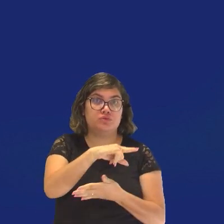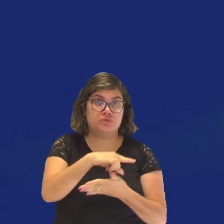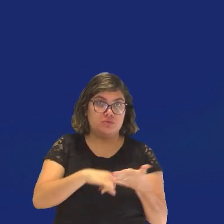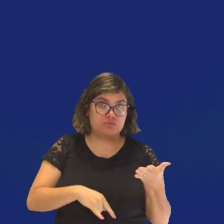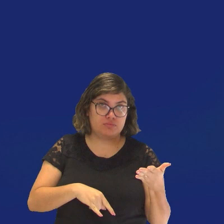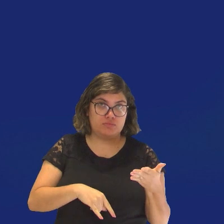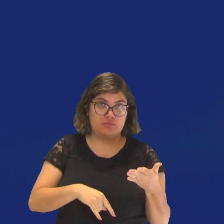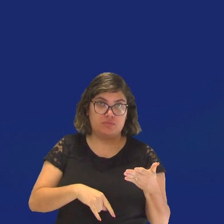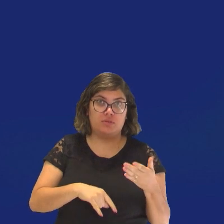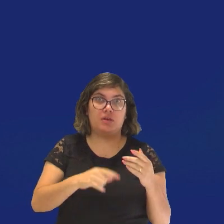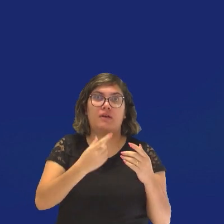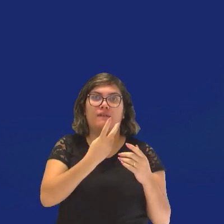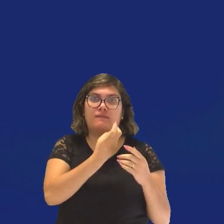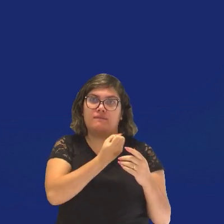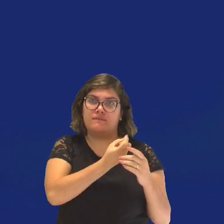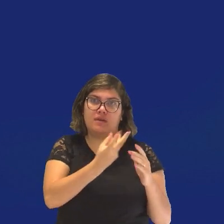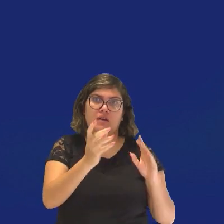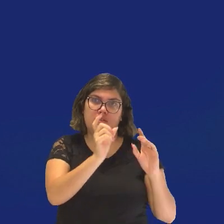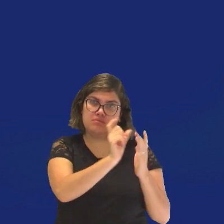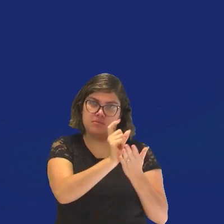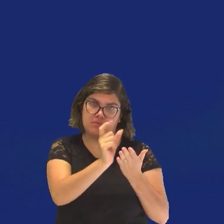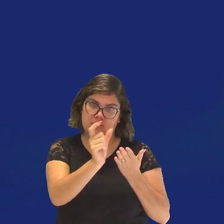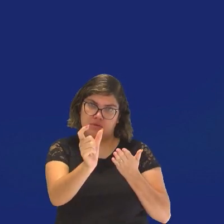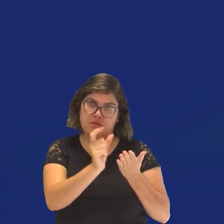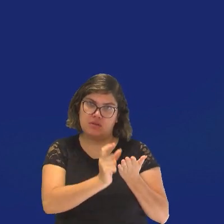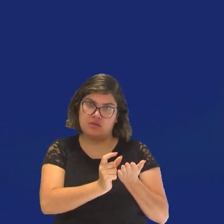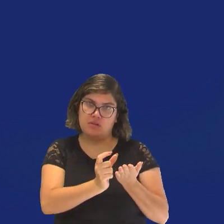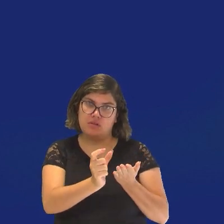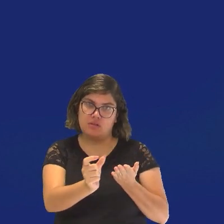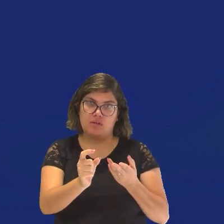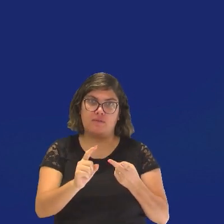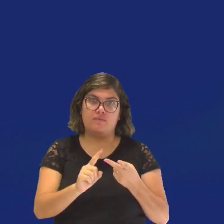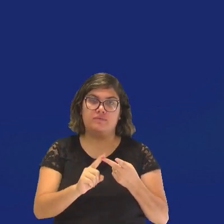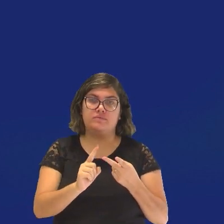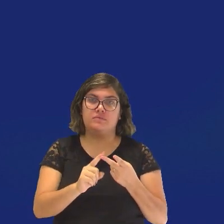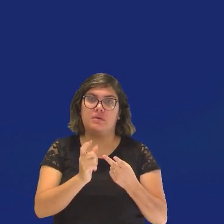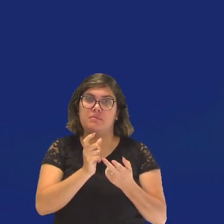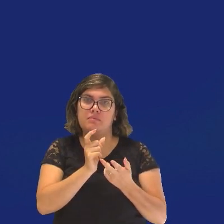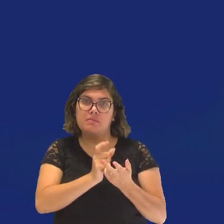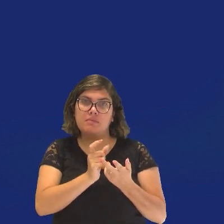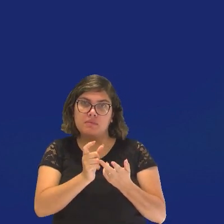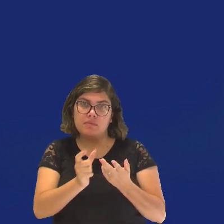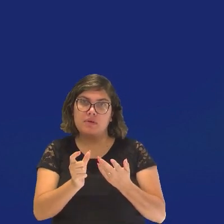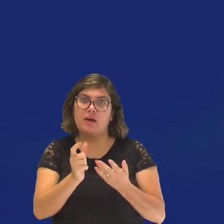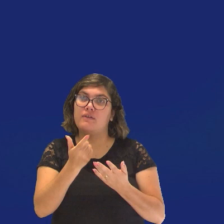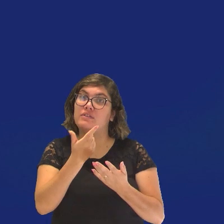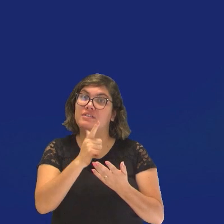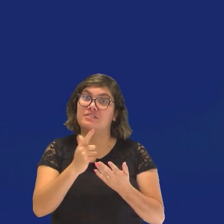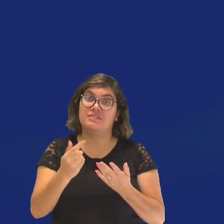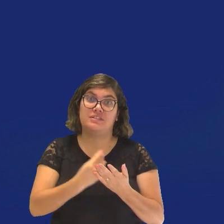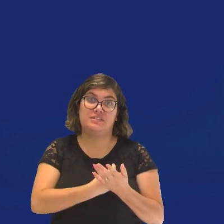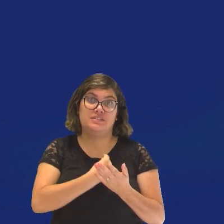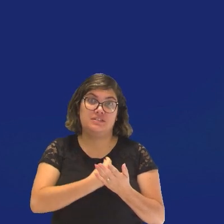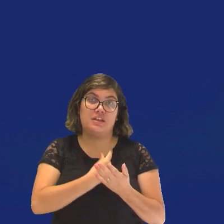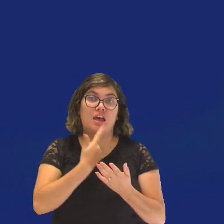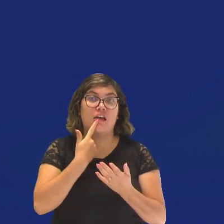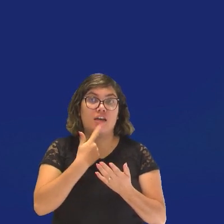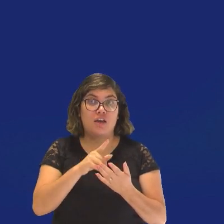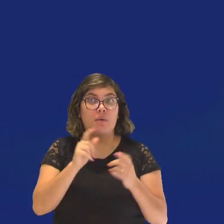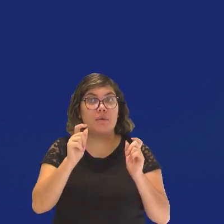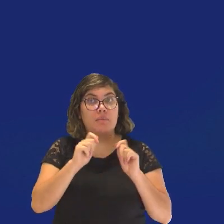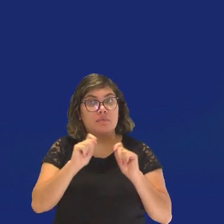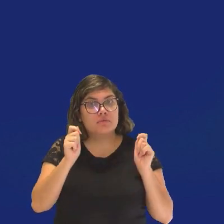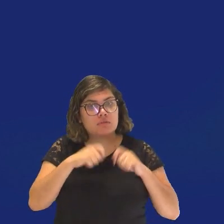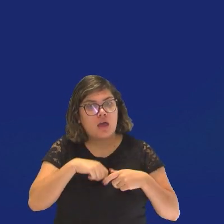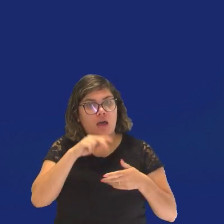Uma lista de palavras em língua portuguesa, uma lista de pseudopalavras, que são palavras que não existem na língua, mas que elas podem ser lidas,